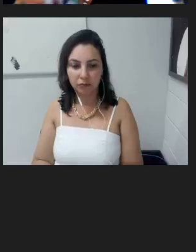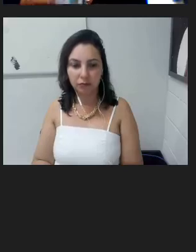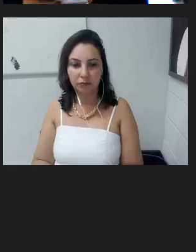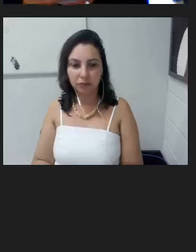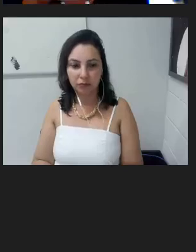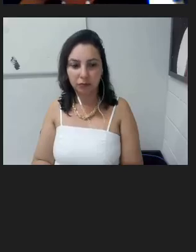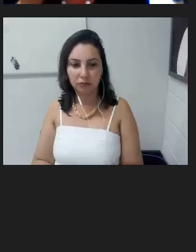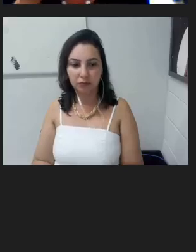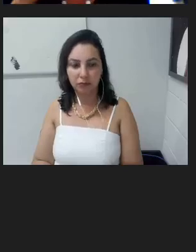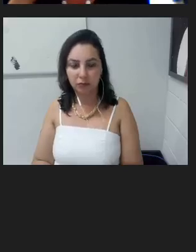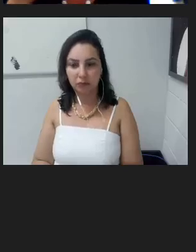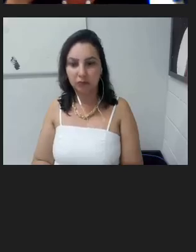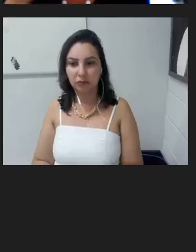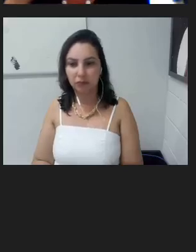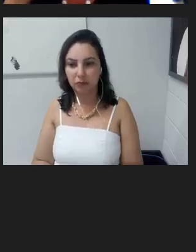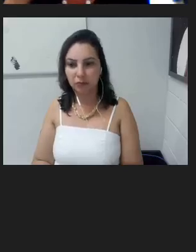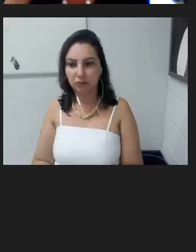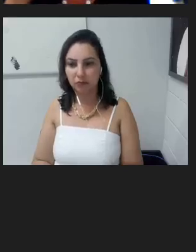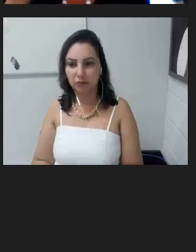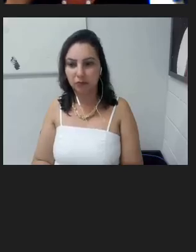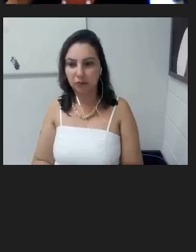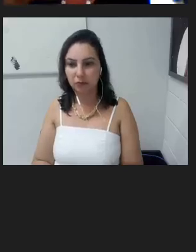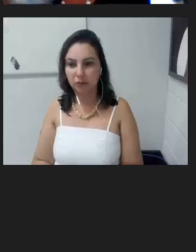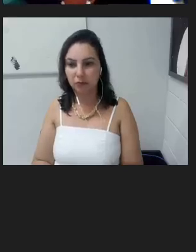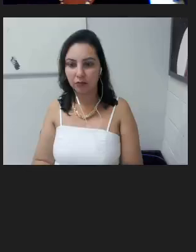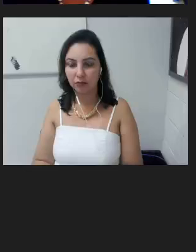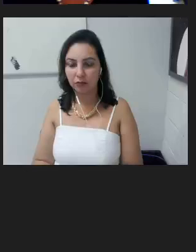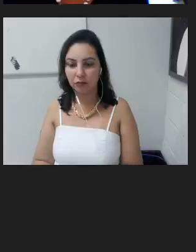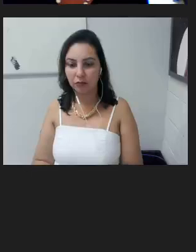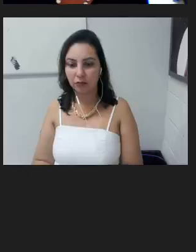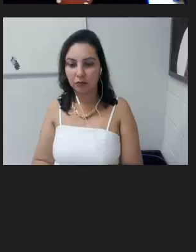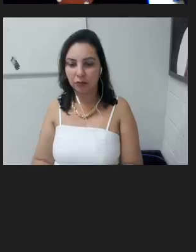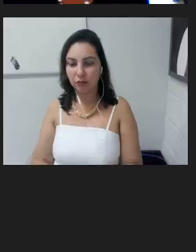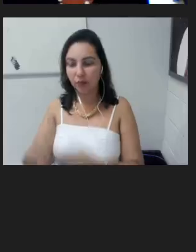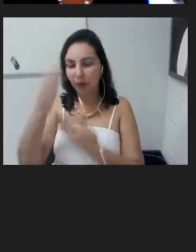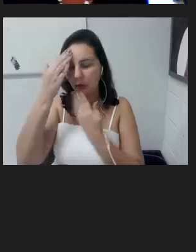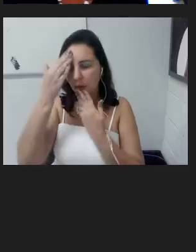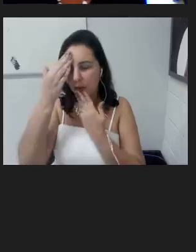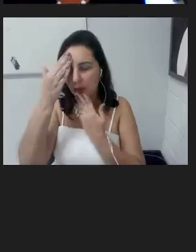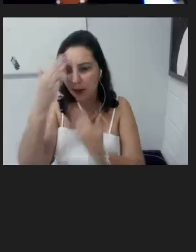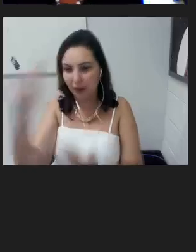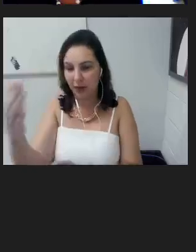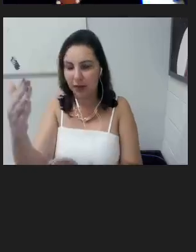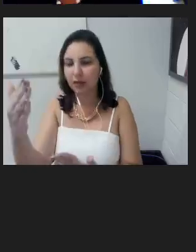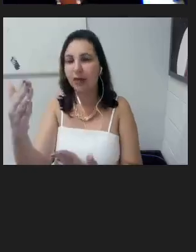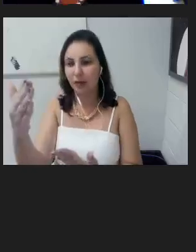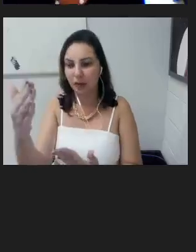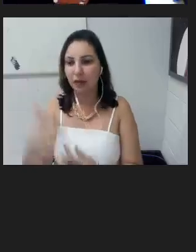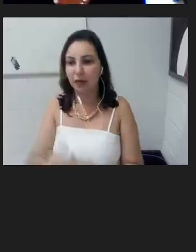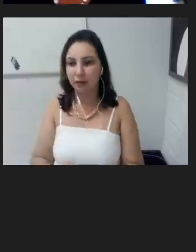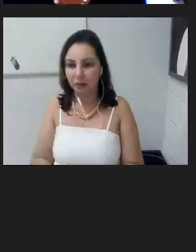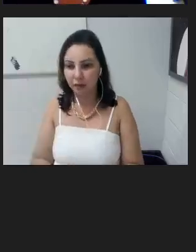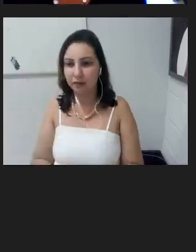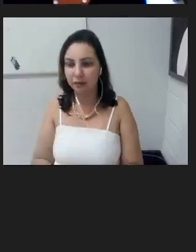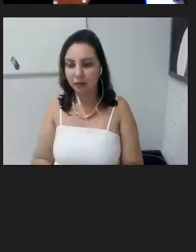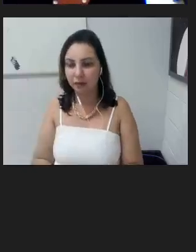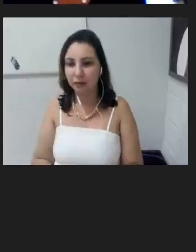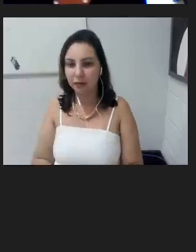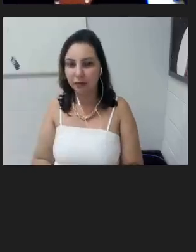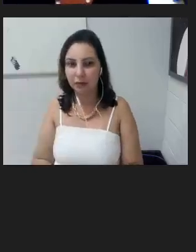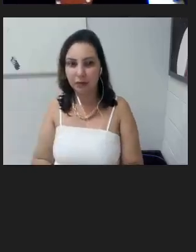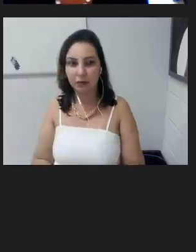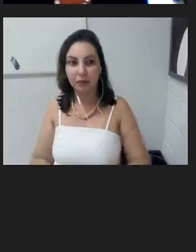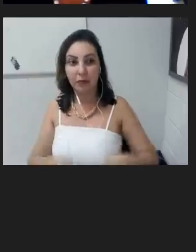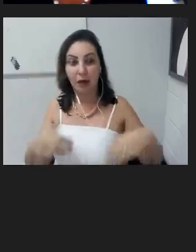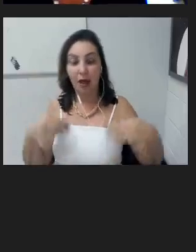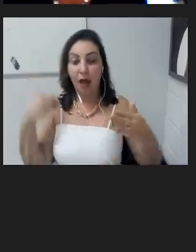É isso, pessoal. Queria agradecer, né, a quem se dispôs a ficar aqui até o final